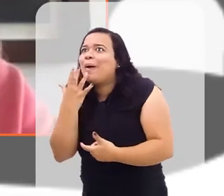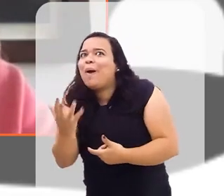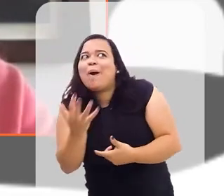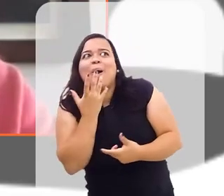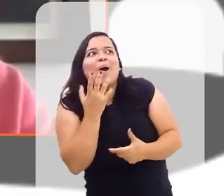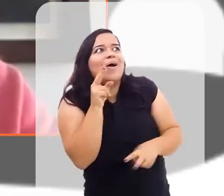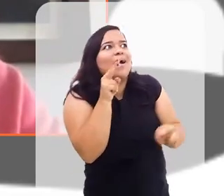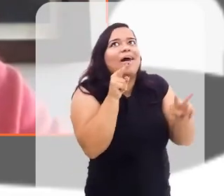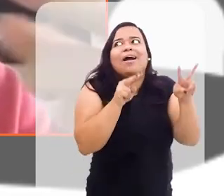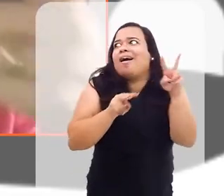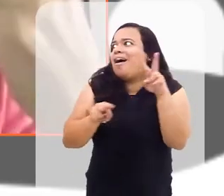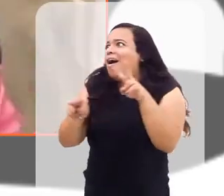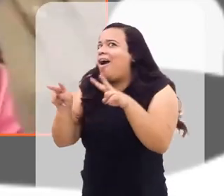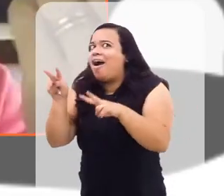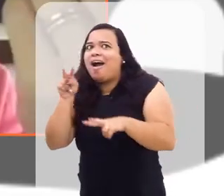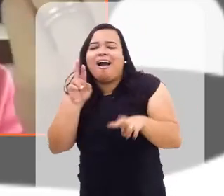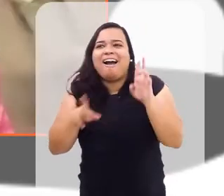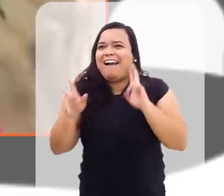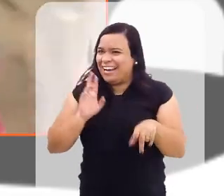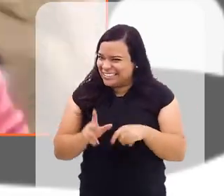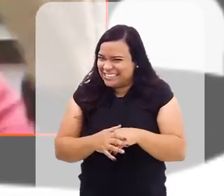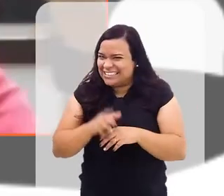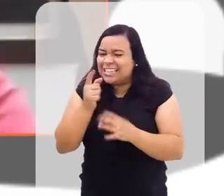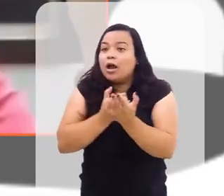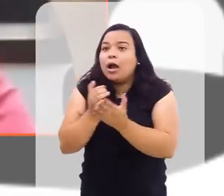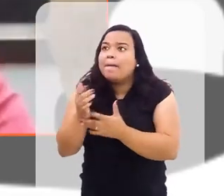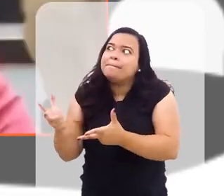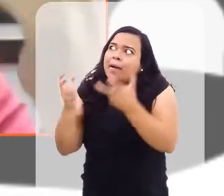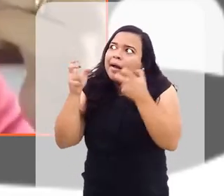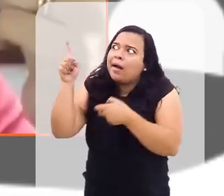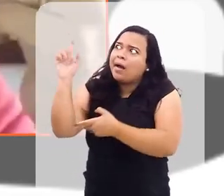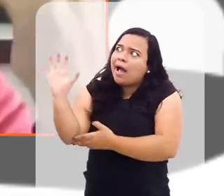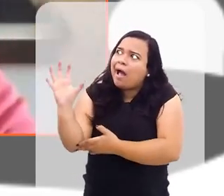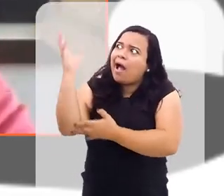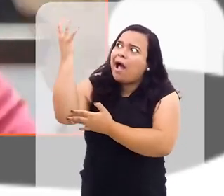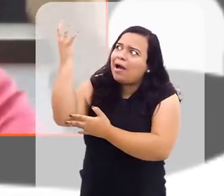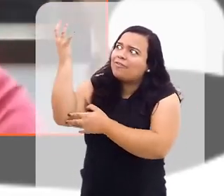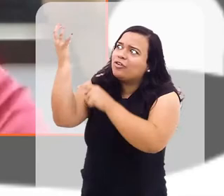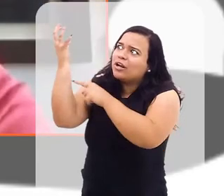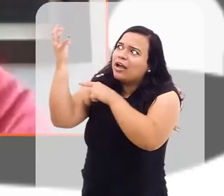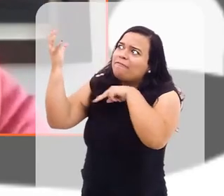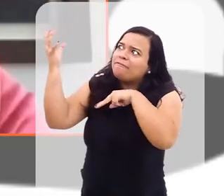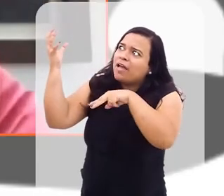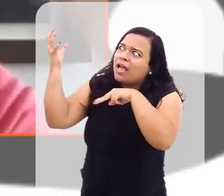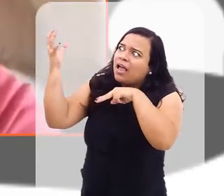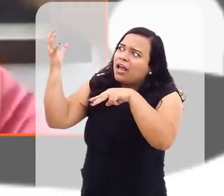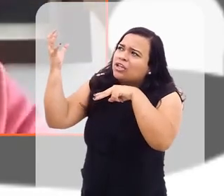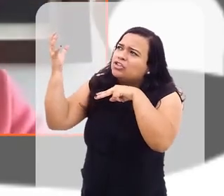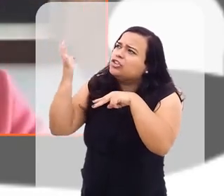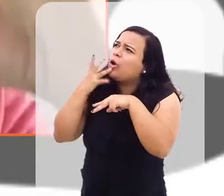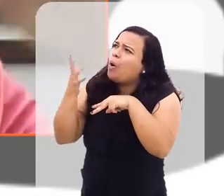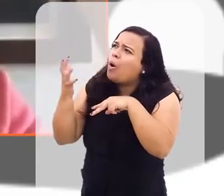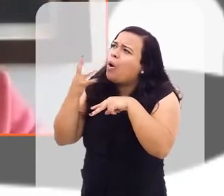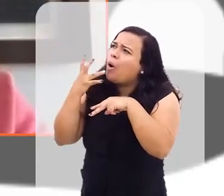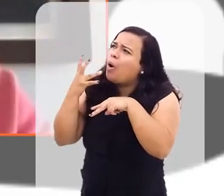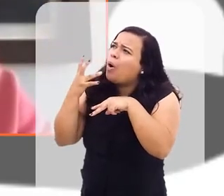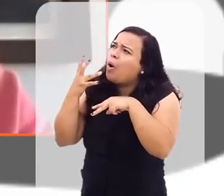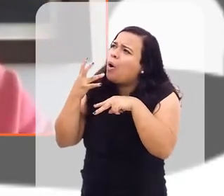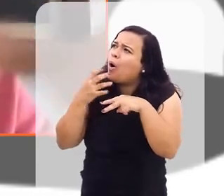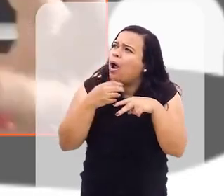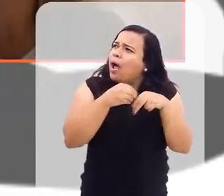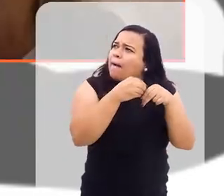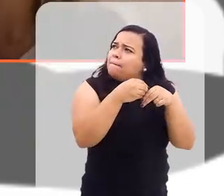tons diferentes, né? E você começa a associar que aquela árvore tem o tom verde, número tal, da paleta